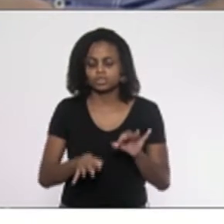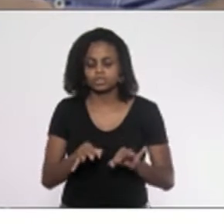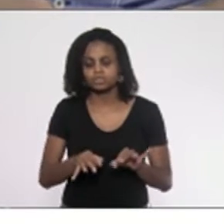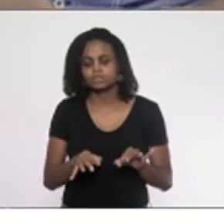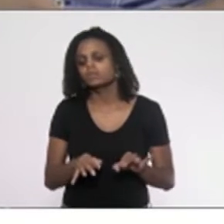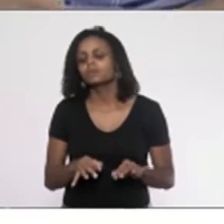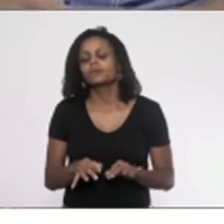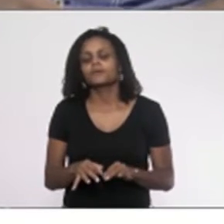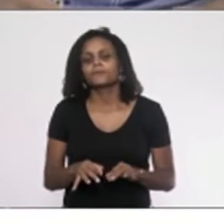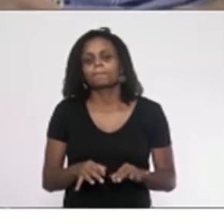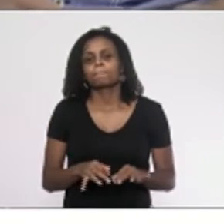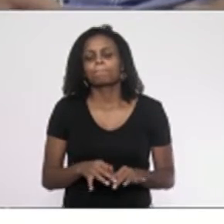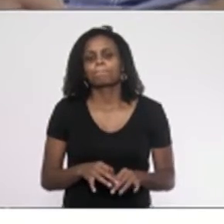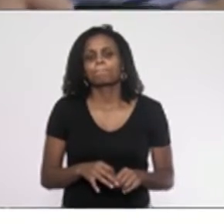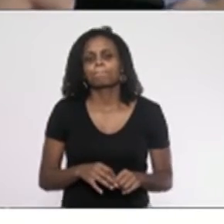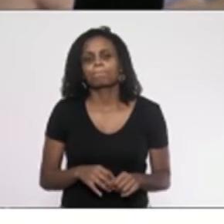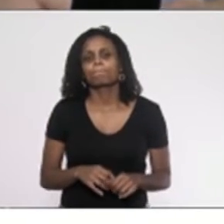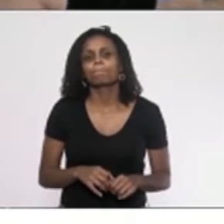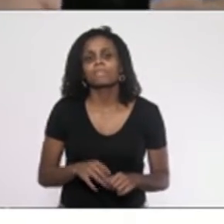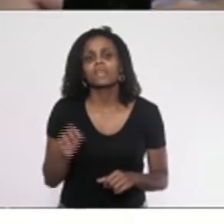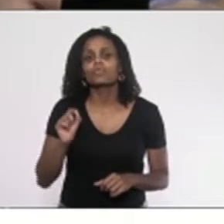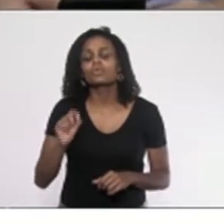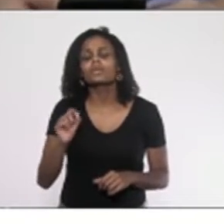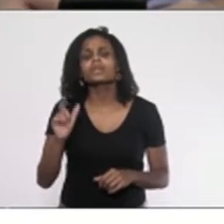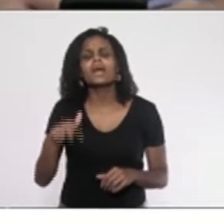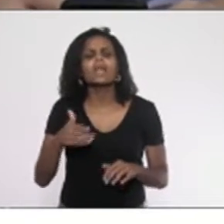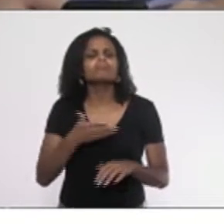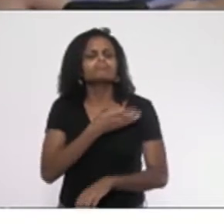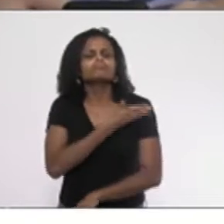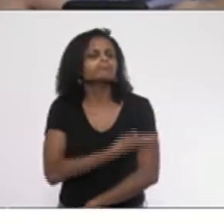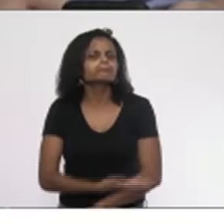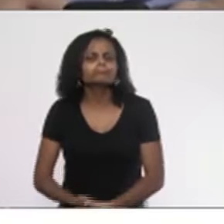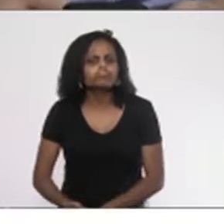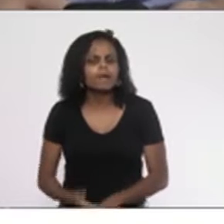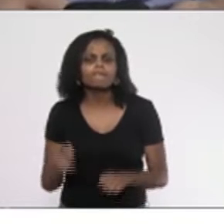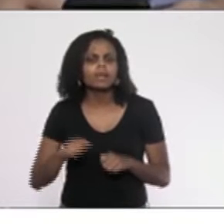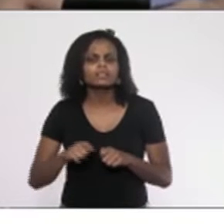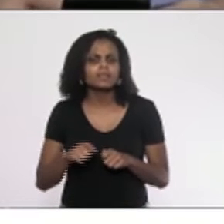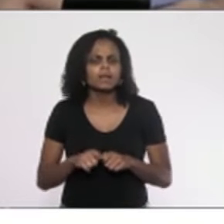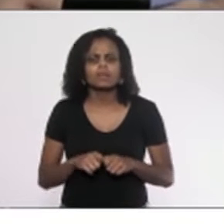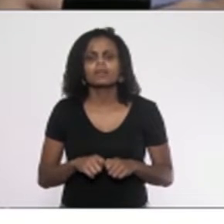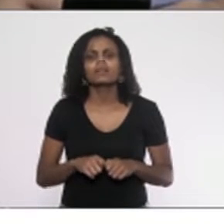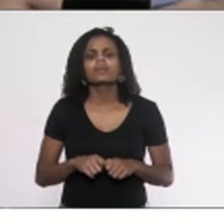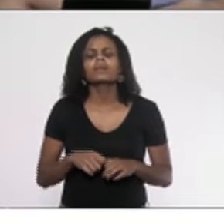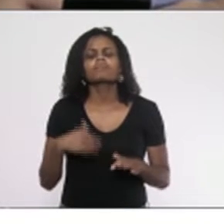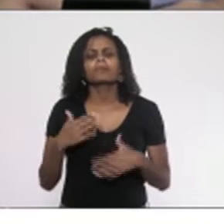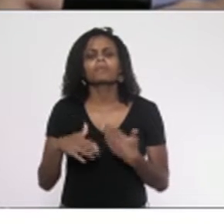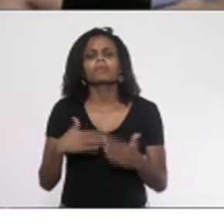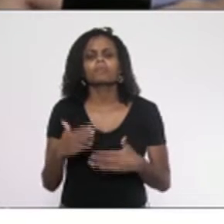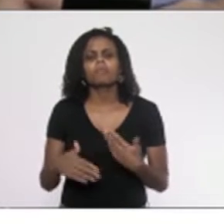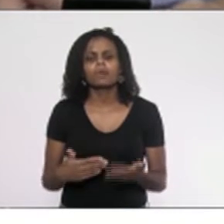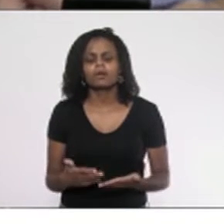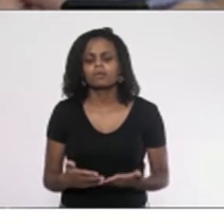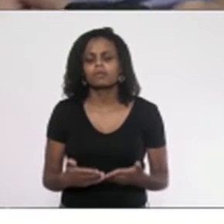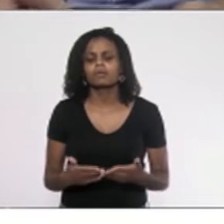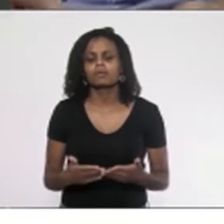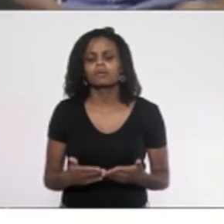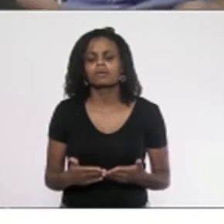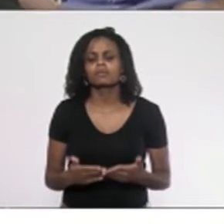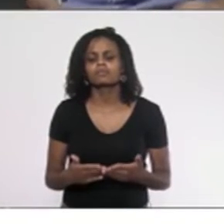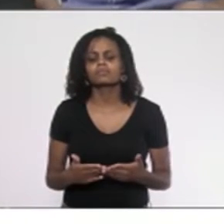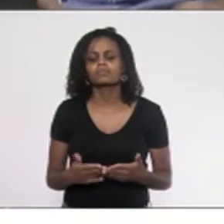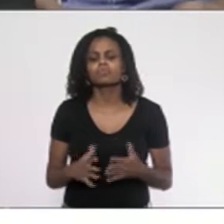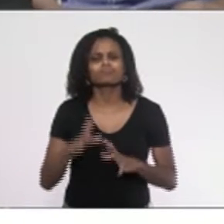exceção daquilo que era costume simplesmente se fazer, e isso causou uma